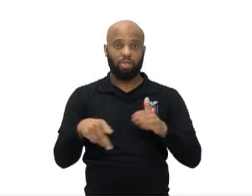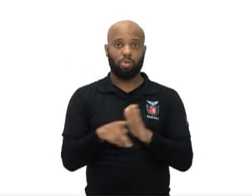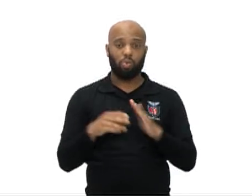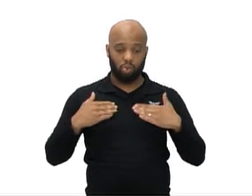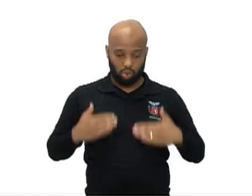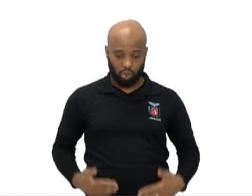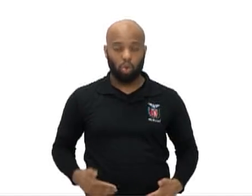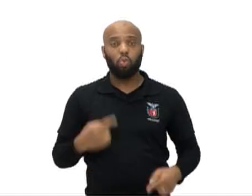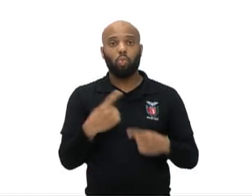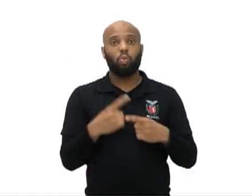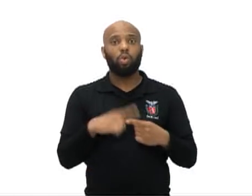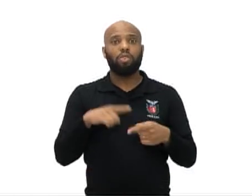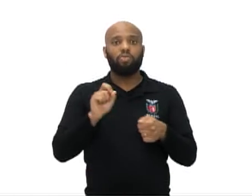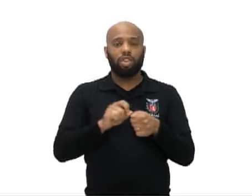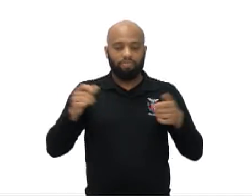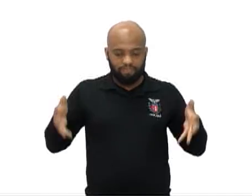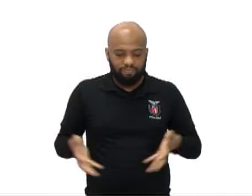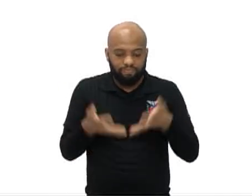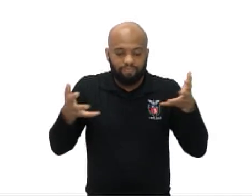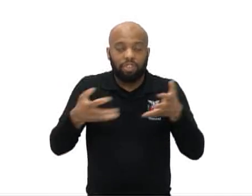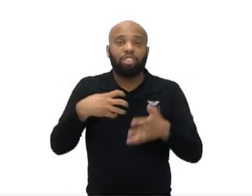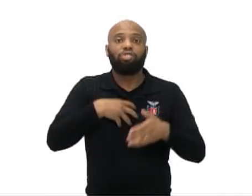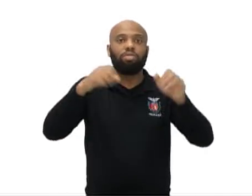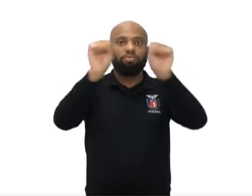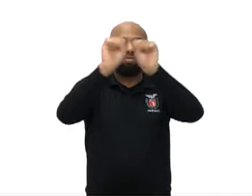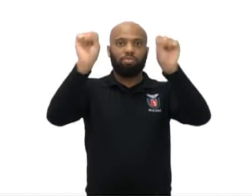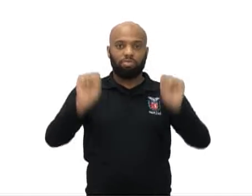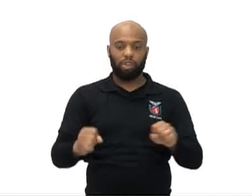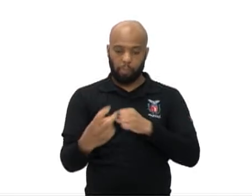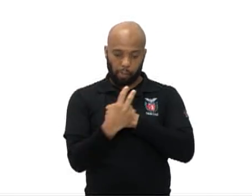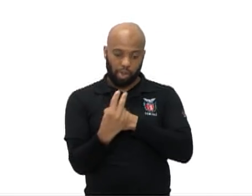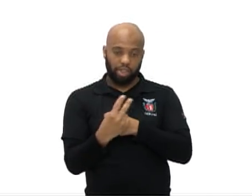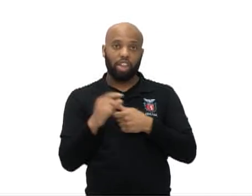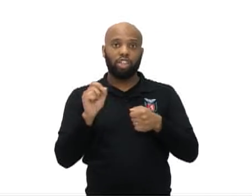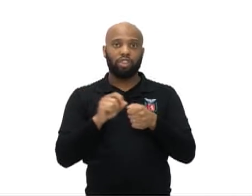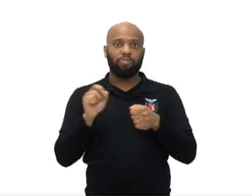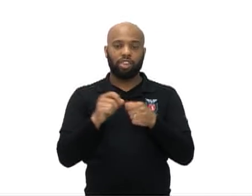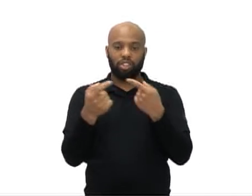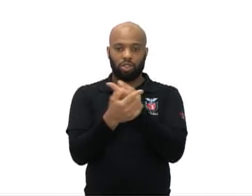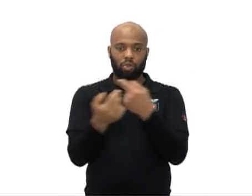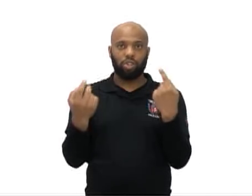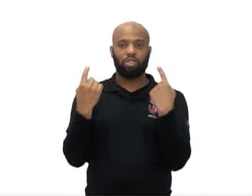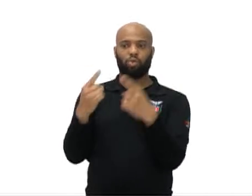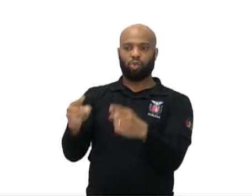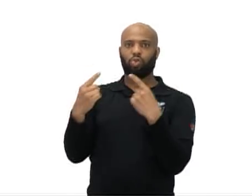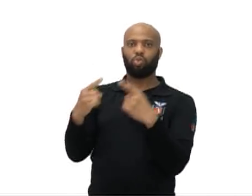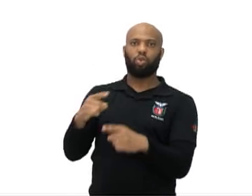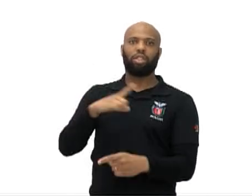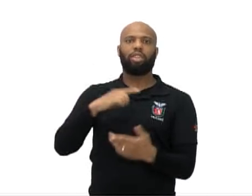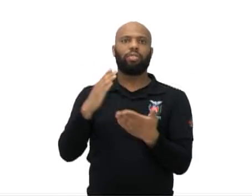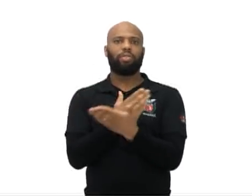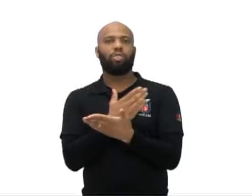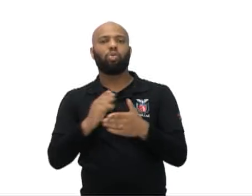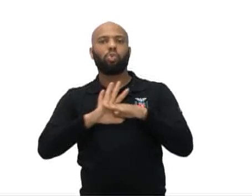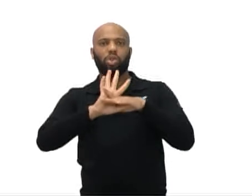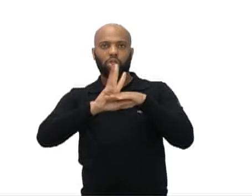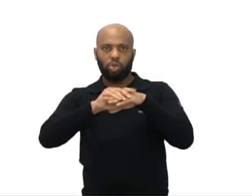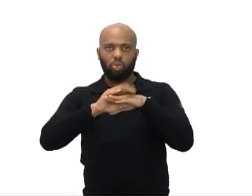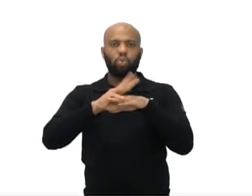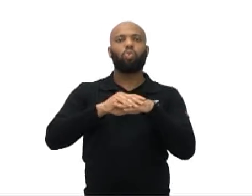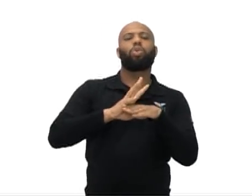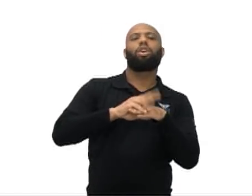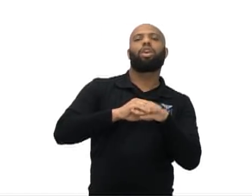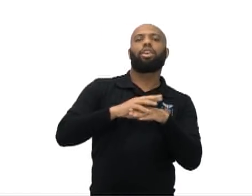corpo para estimular o sistema imunológico a produzir anticorpos contra uma determinada doença,